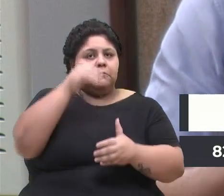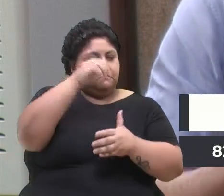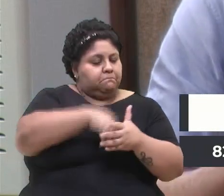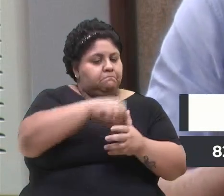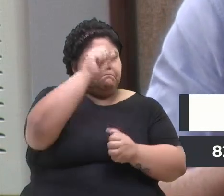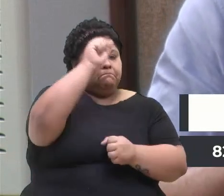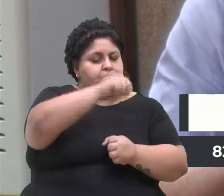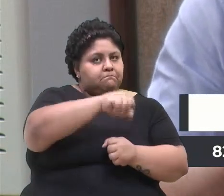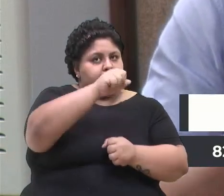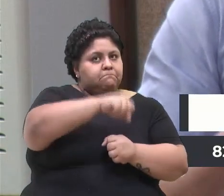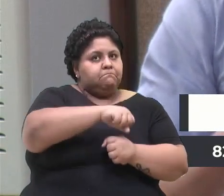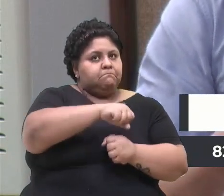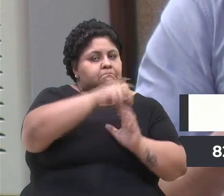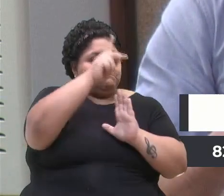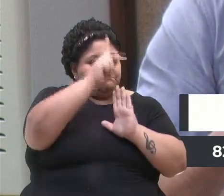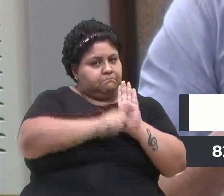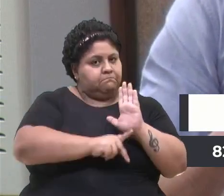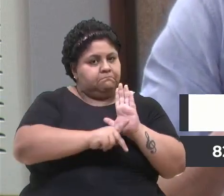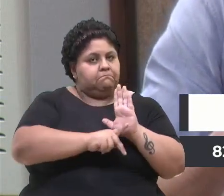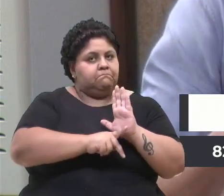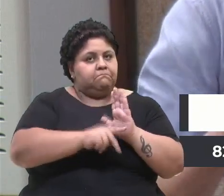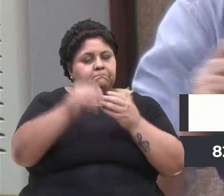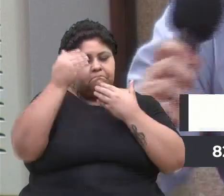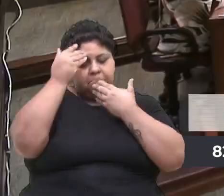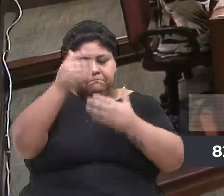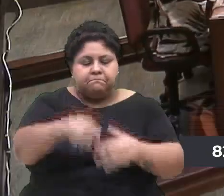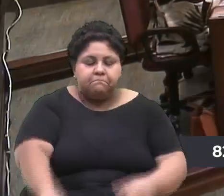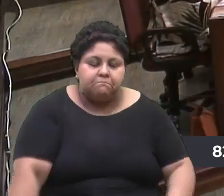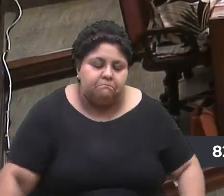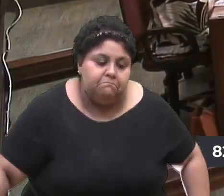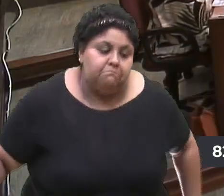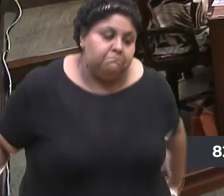a este importante projeto de Caxias. Obrigado. Obrigado. Declarar voto, senhor presidente. Para declarar voto.